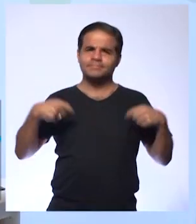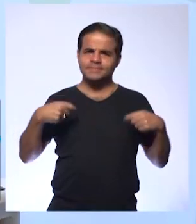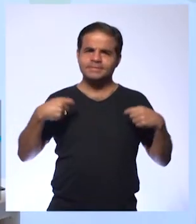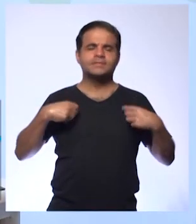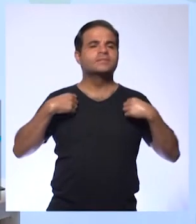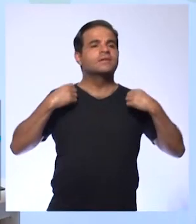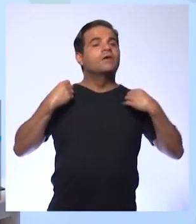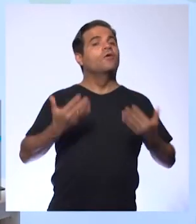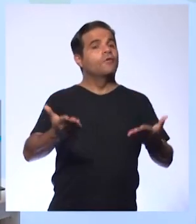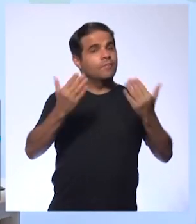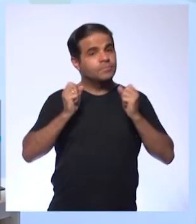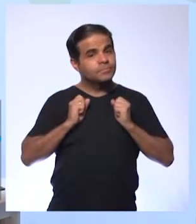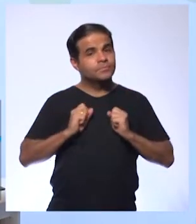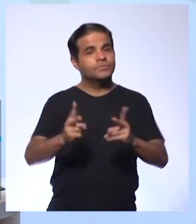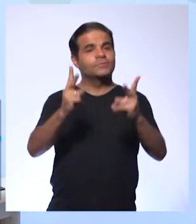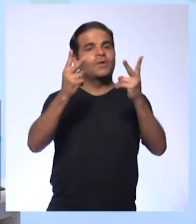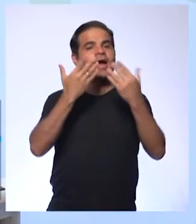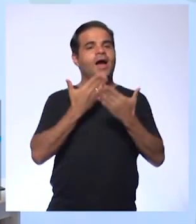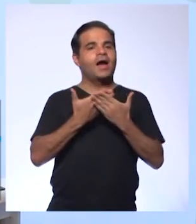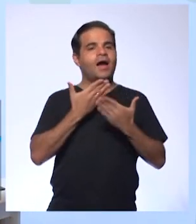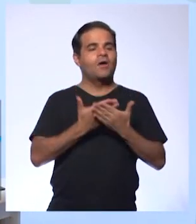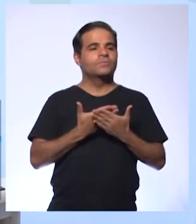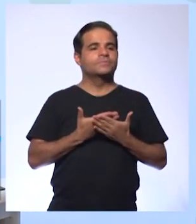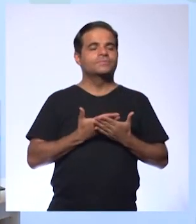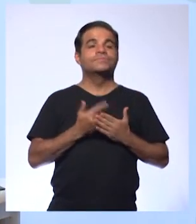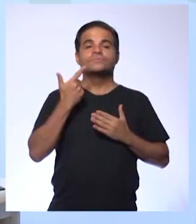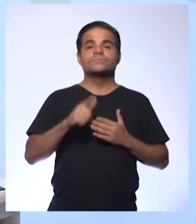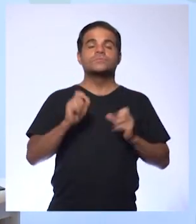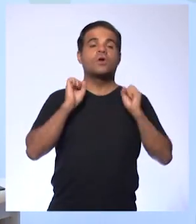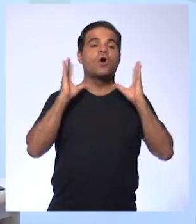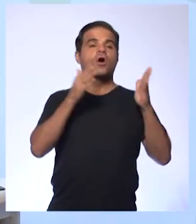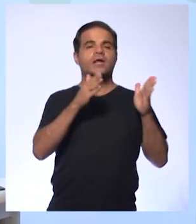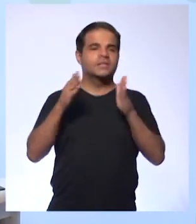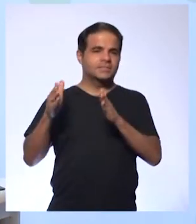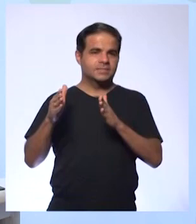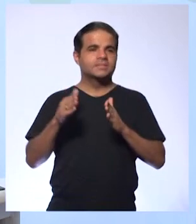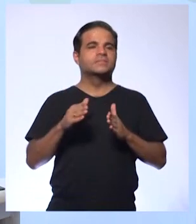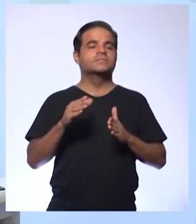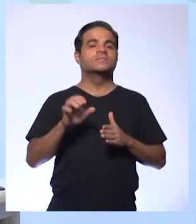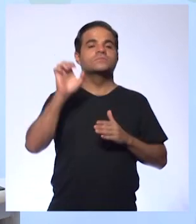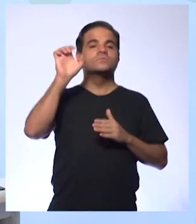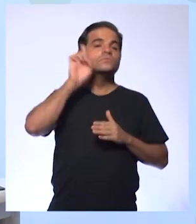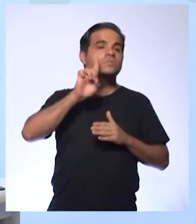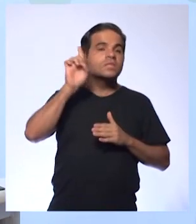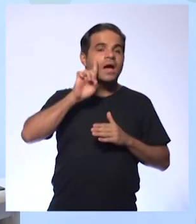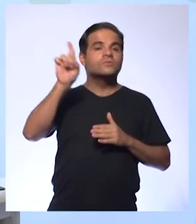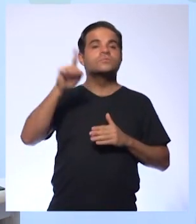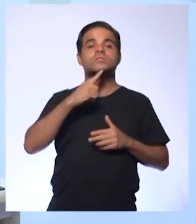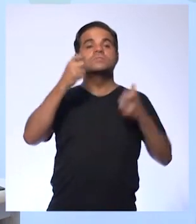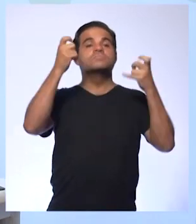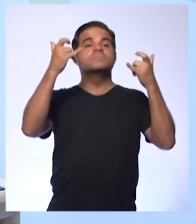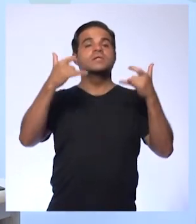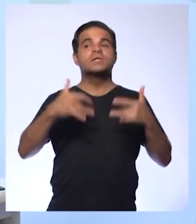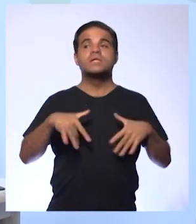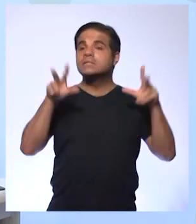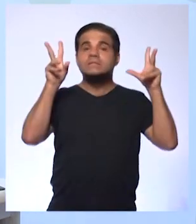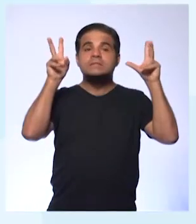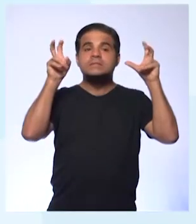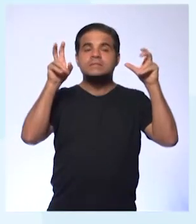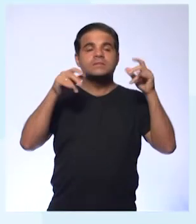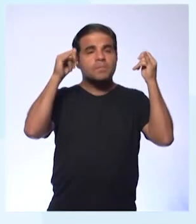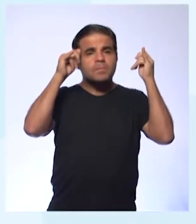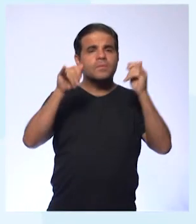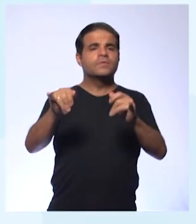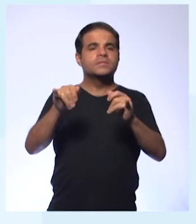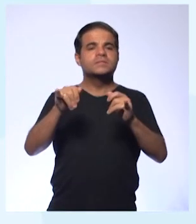aula. Né, mais uma organização aí, né, dos Estados Unidos falando sobre essa questão aí de